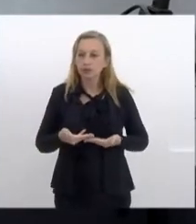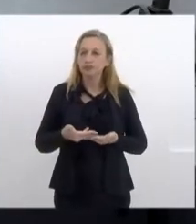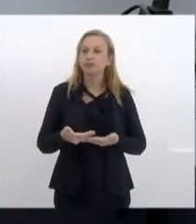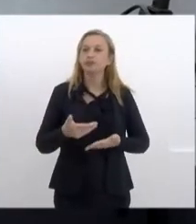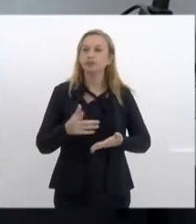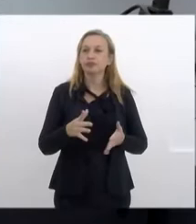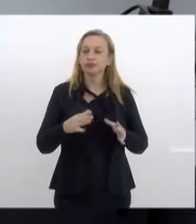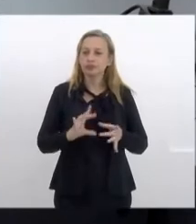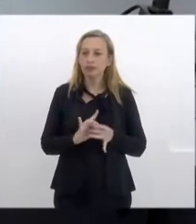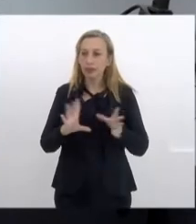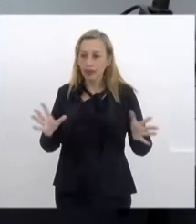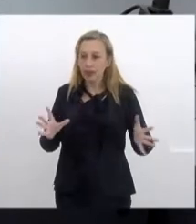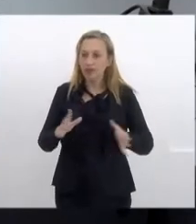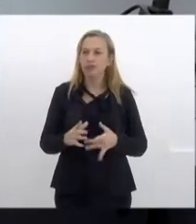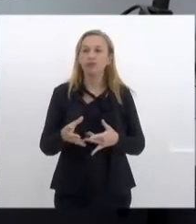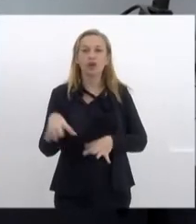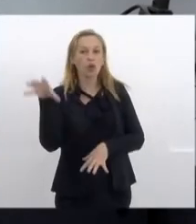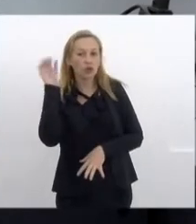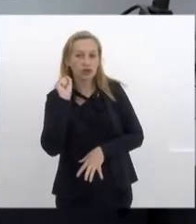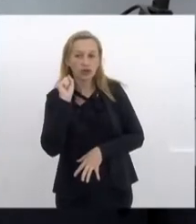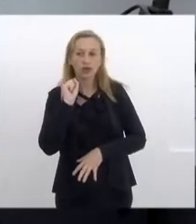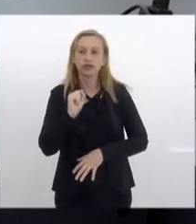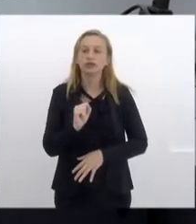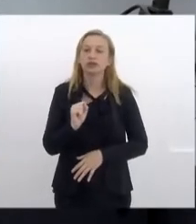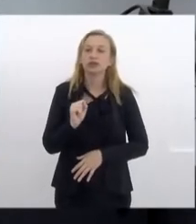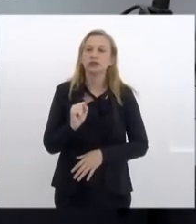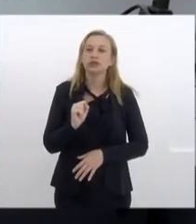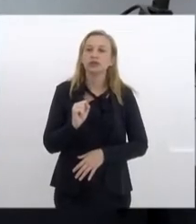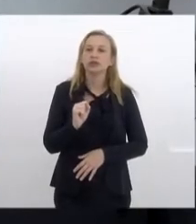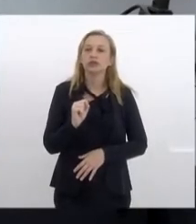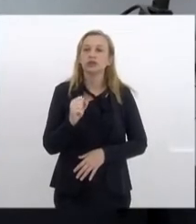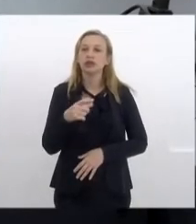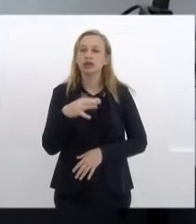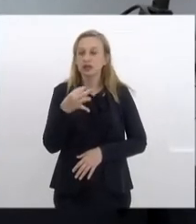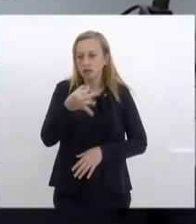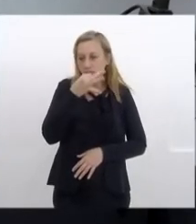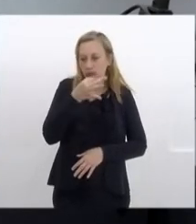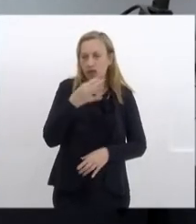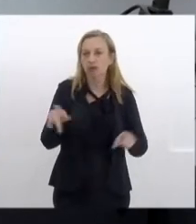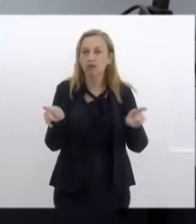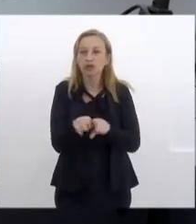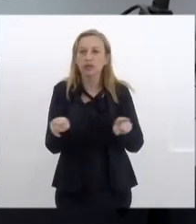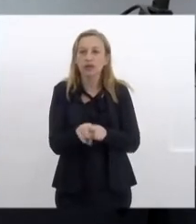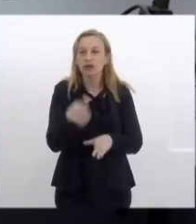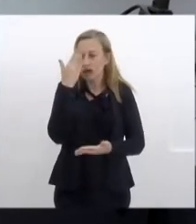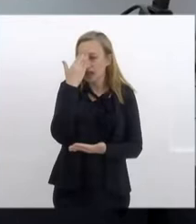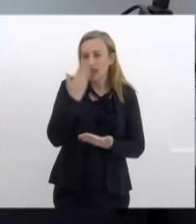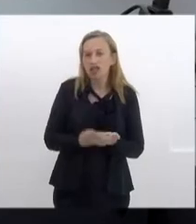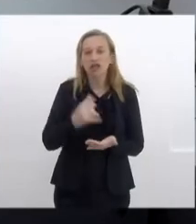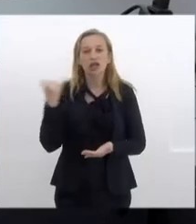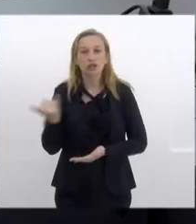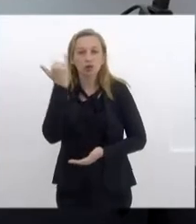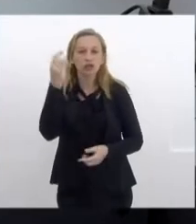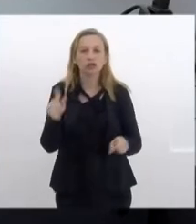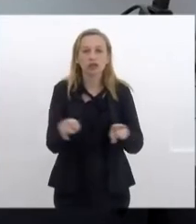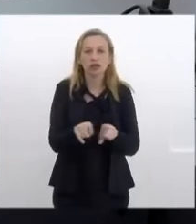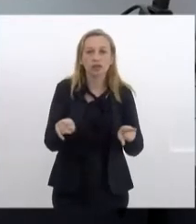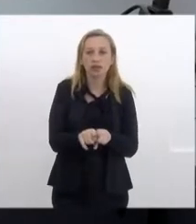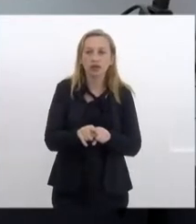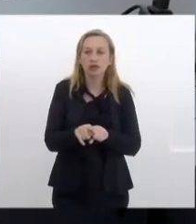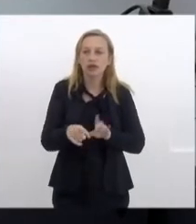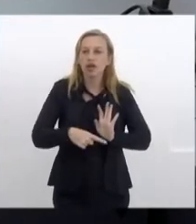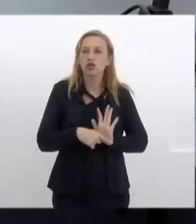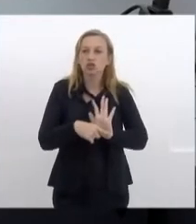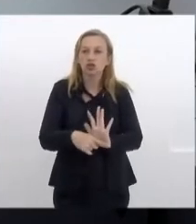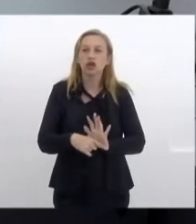Estamos abertos, né, para ouvir, né, e colocar nossas opiniões também, que eu creio que seja importante também para cooperar